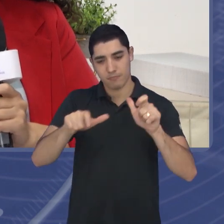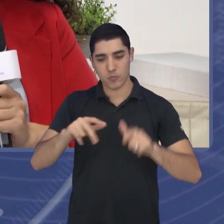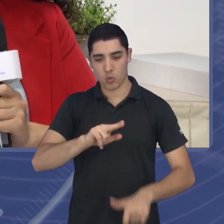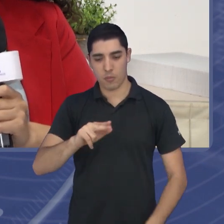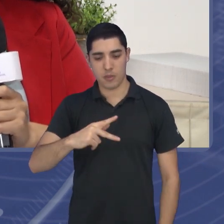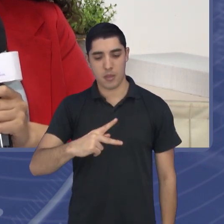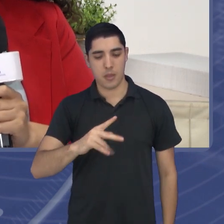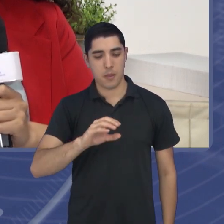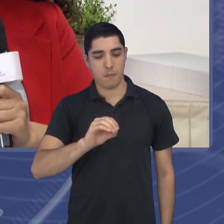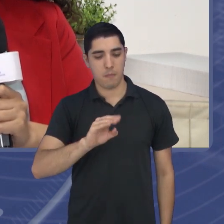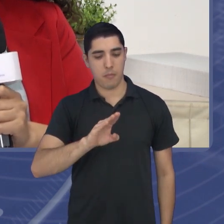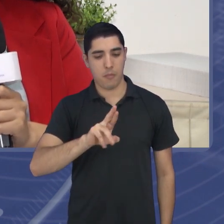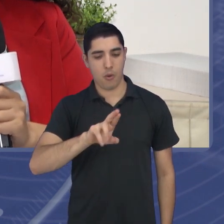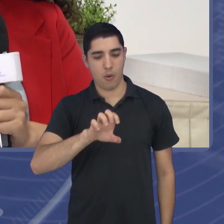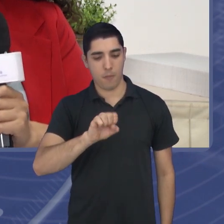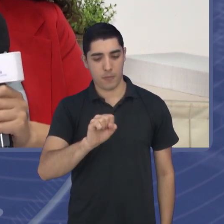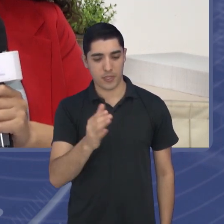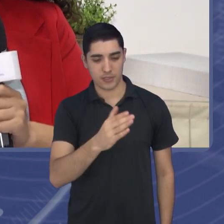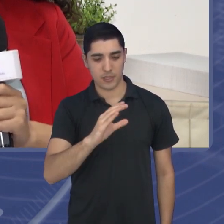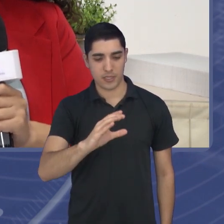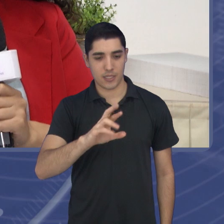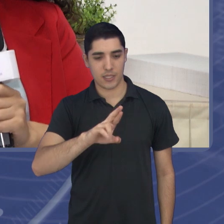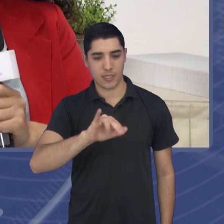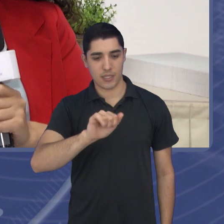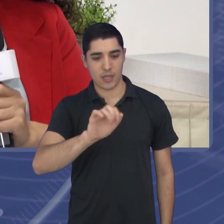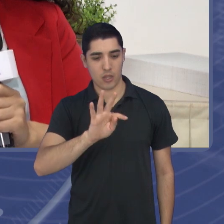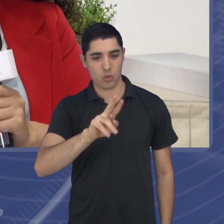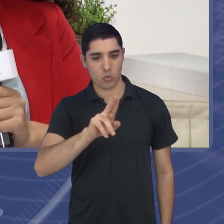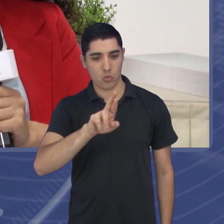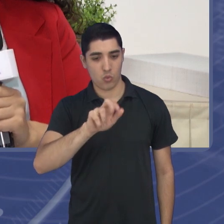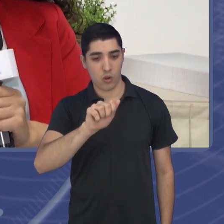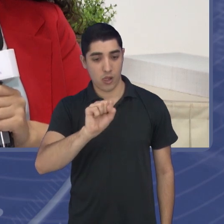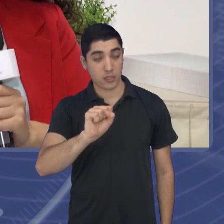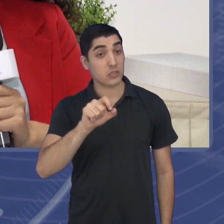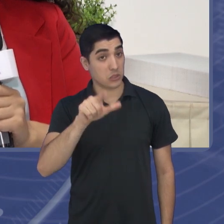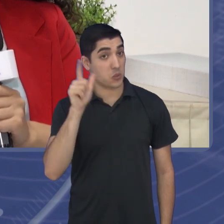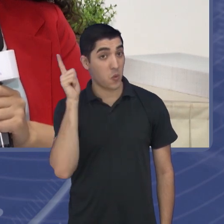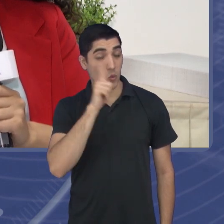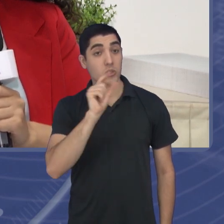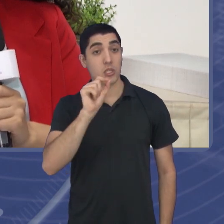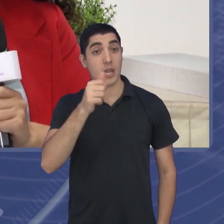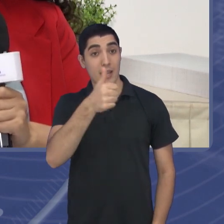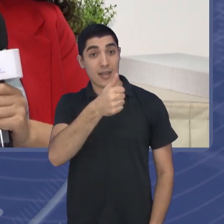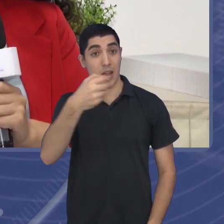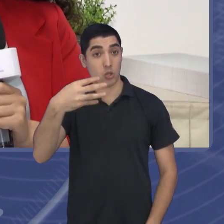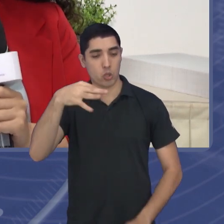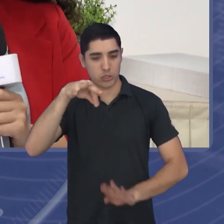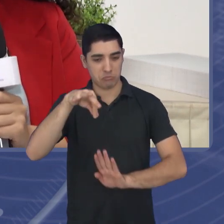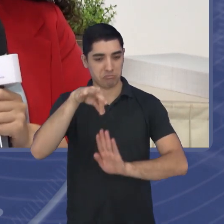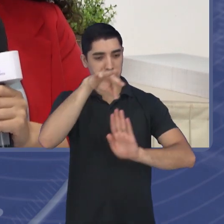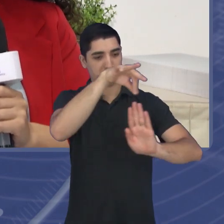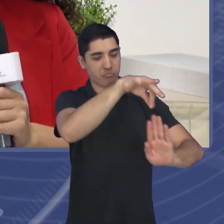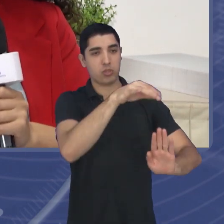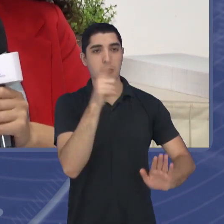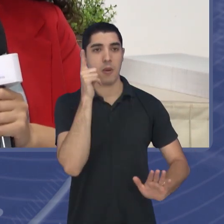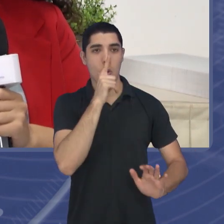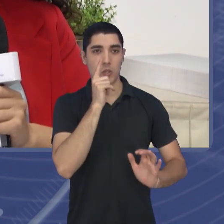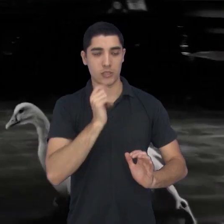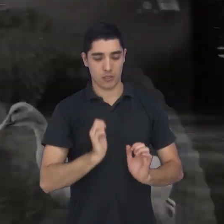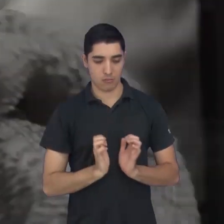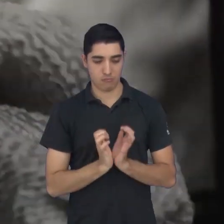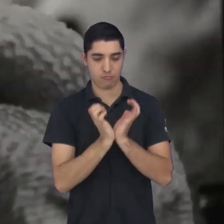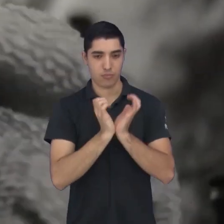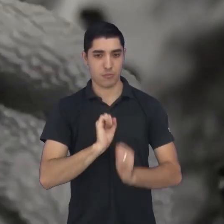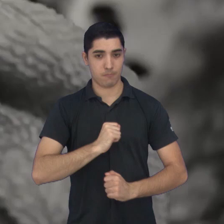indicado, inclusive, ao Oscar desse ano, levou 14 indicações, também 2 Globos de Ouro e um Leão de Ouro,